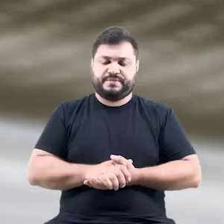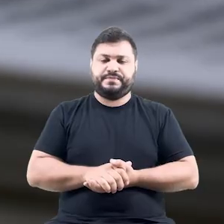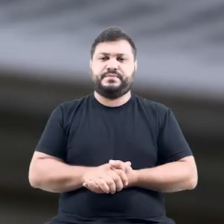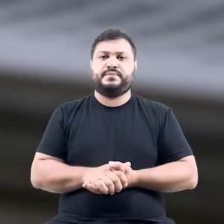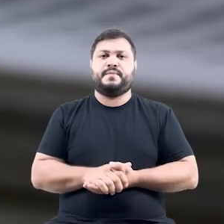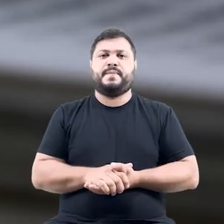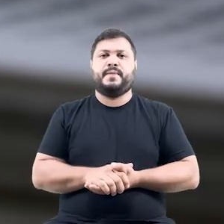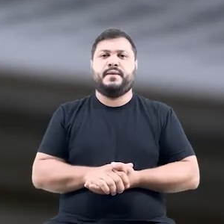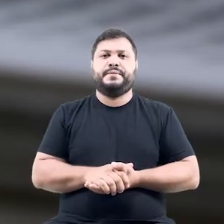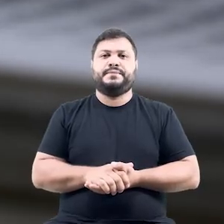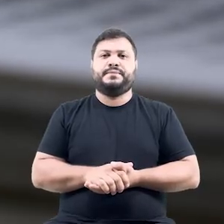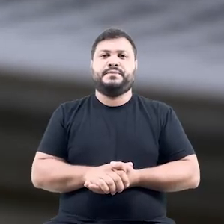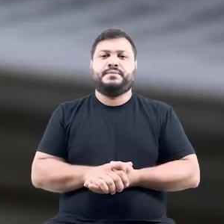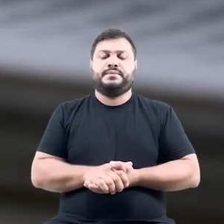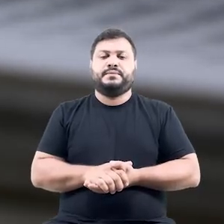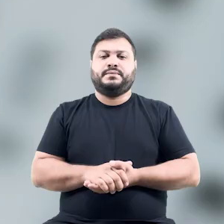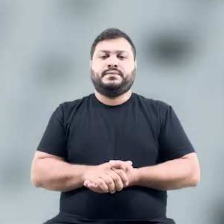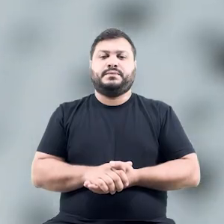enviada.